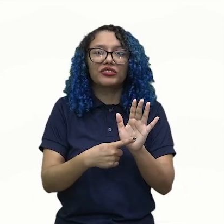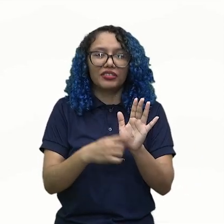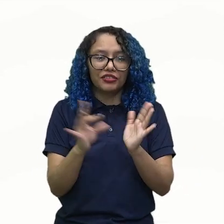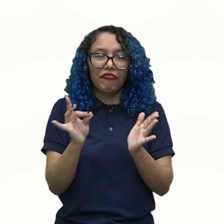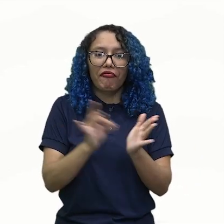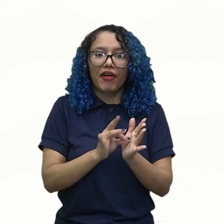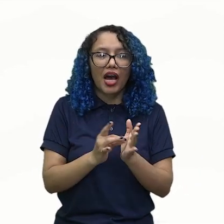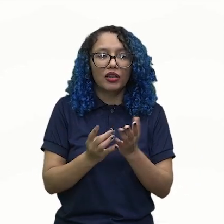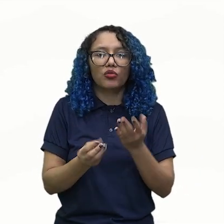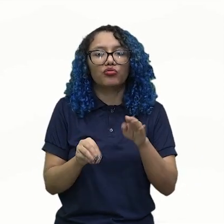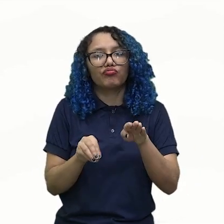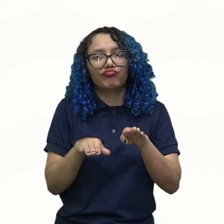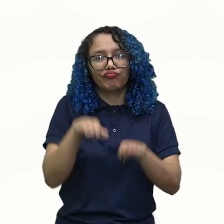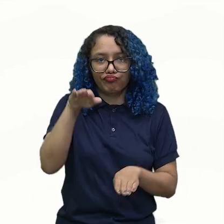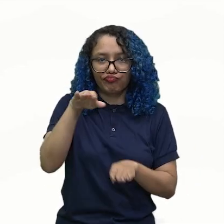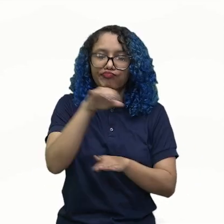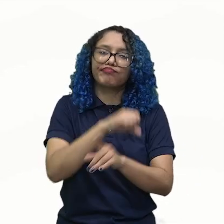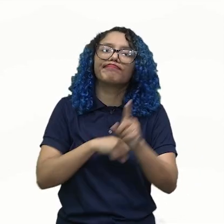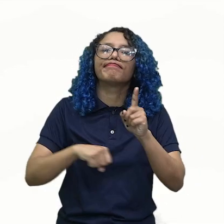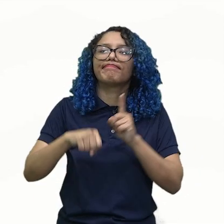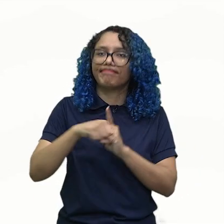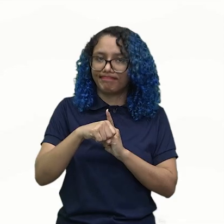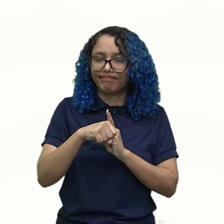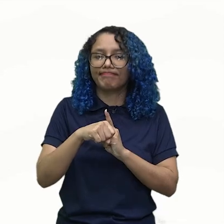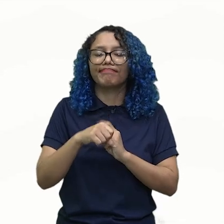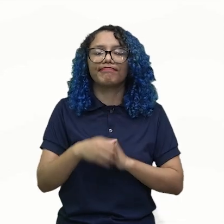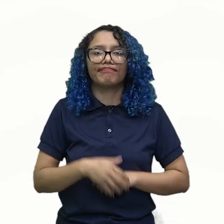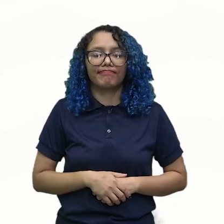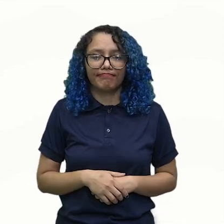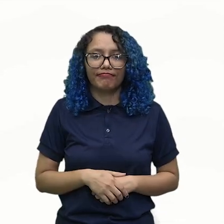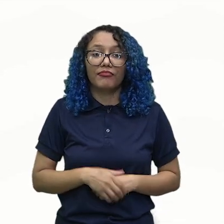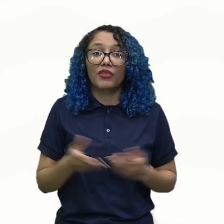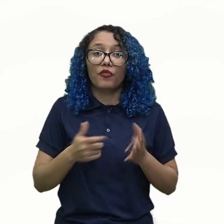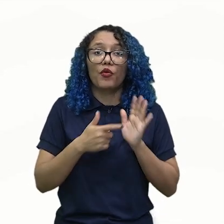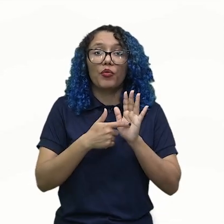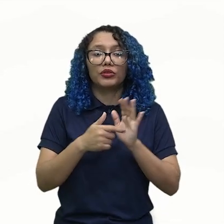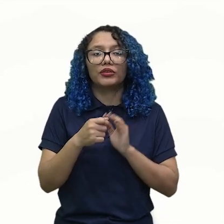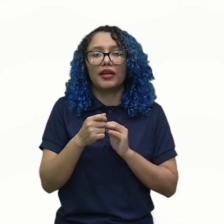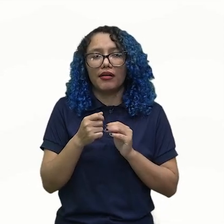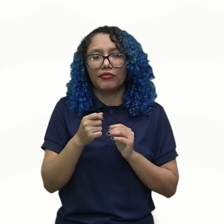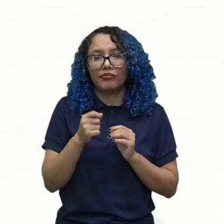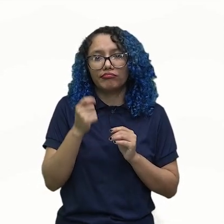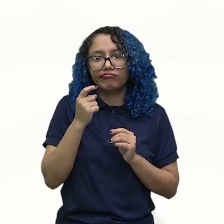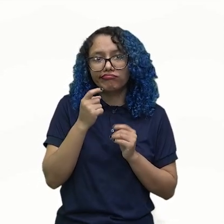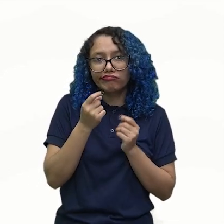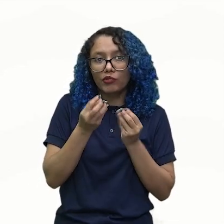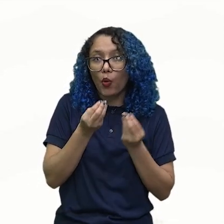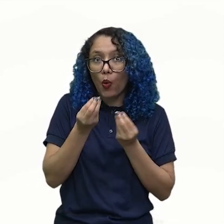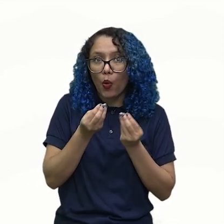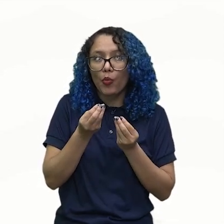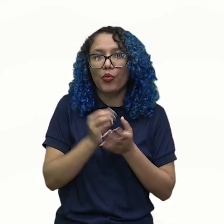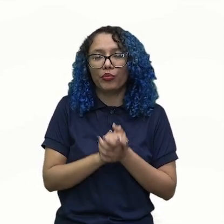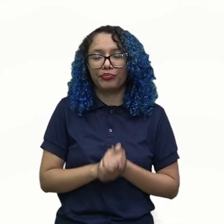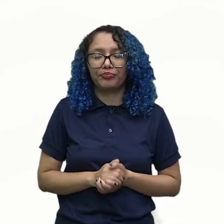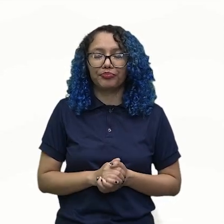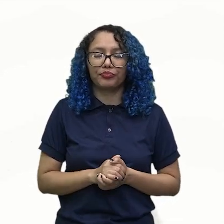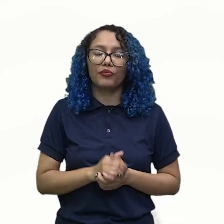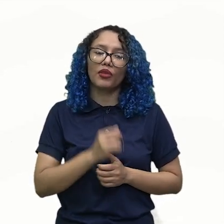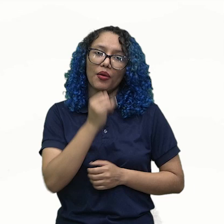eu tenho essa imagem aqui que ilustra muito bem a desigualdade socioespacial. Quando